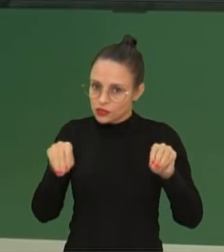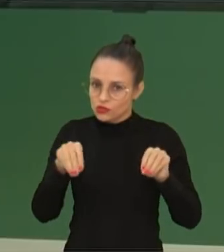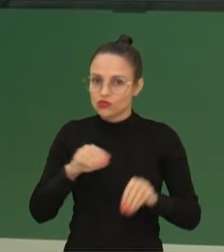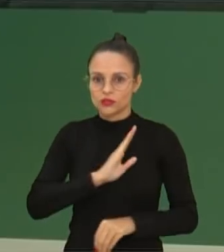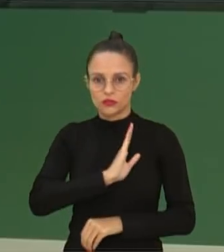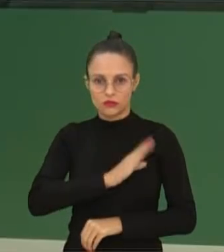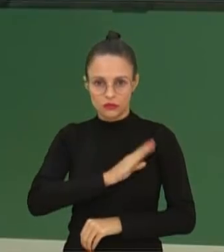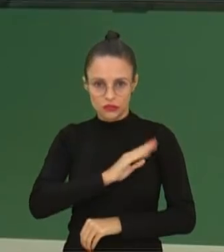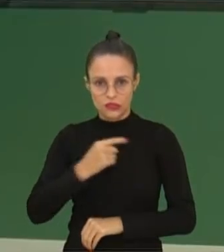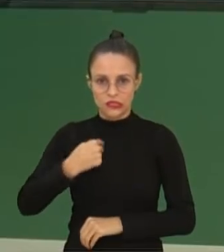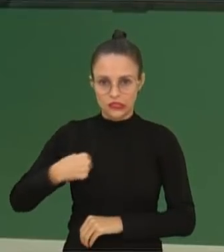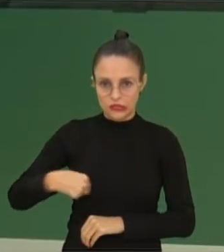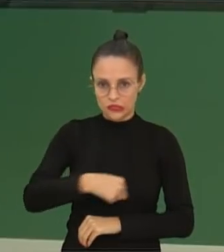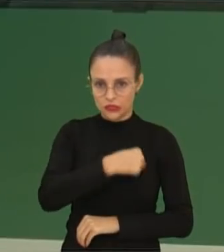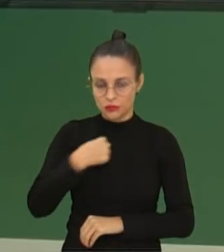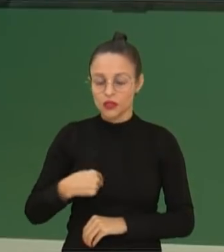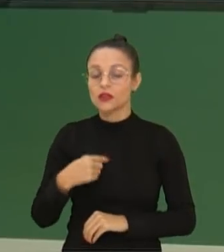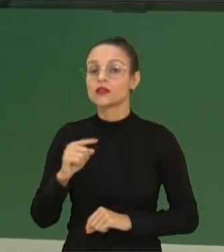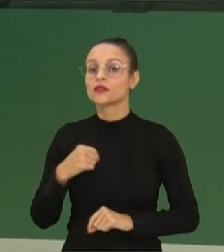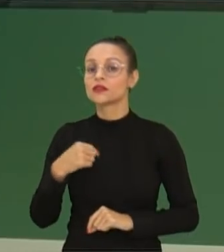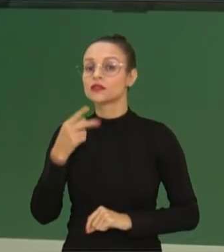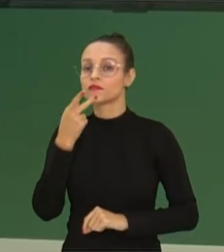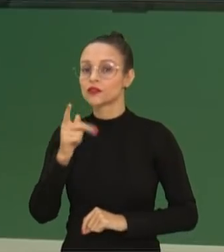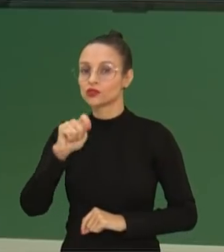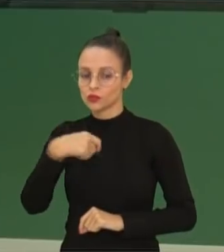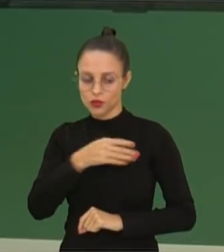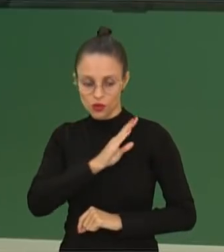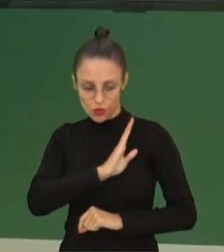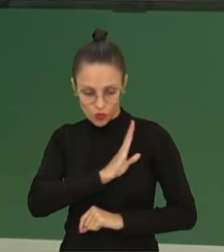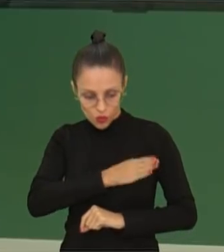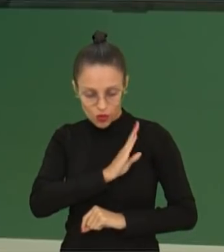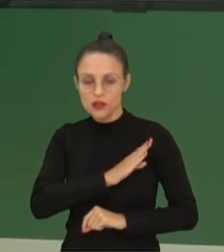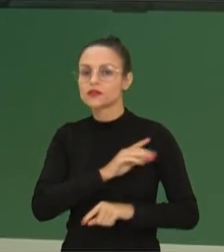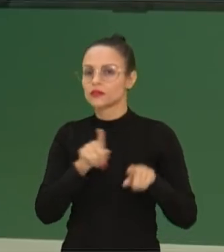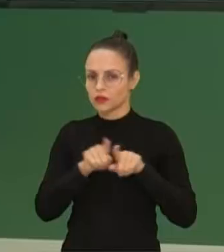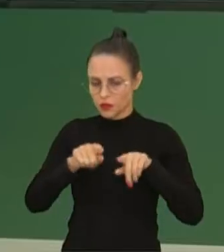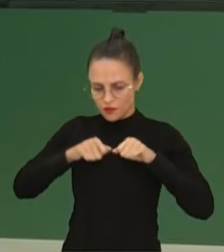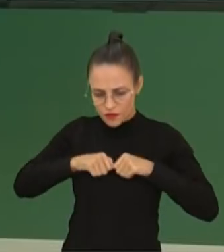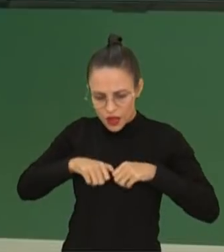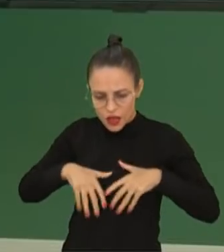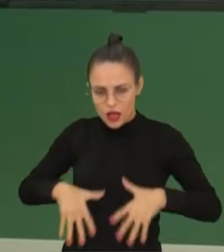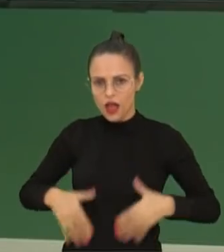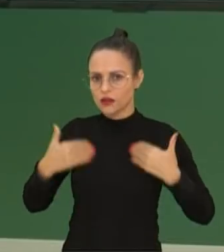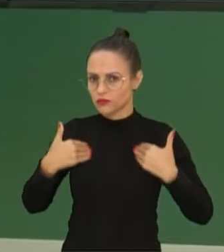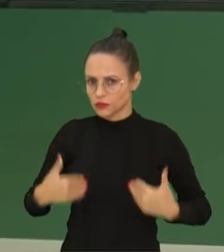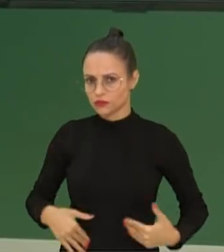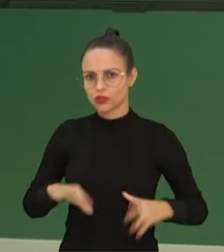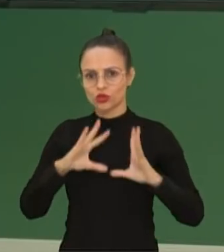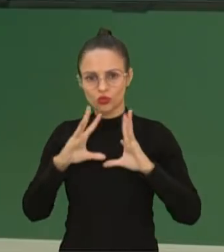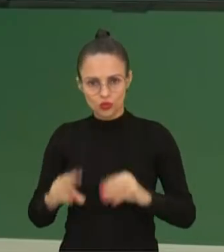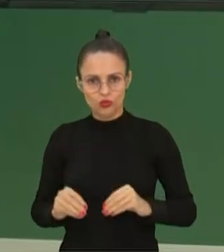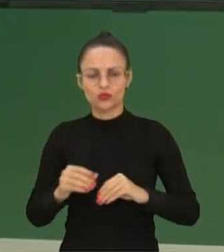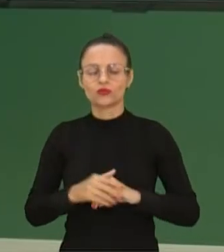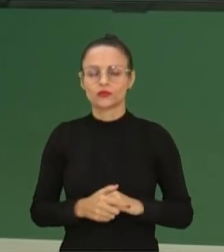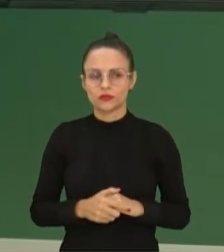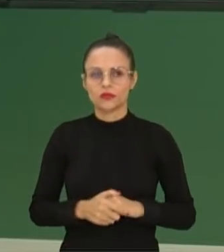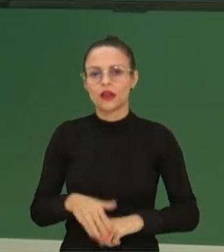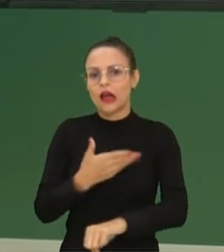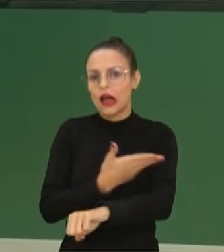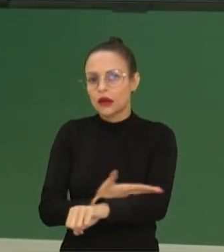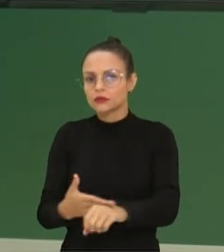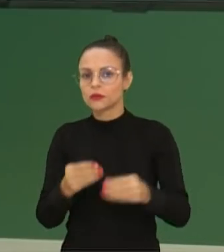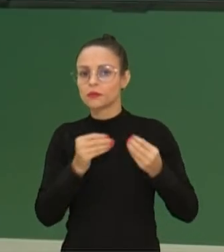sistema cardiovascular. Eu estou falando tanto do coração quanto dos vasos sanguíneos, tá? Você pode incluir aí hábitos